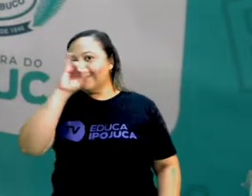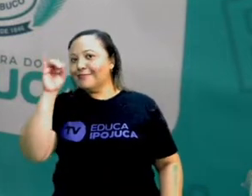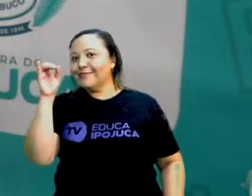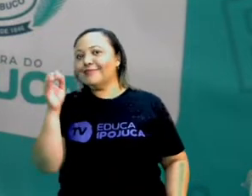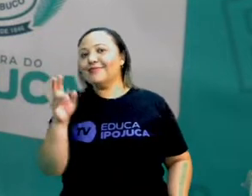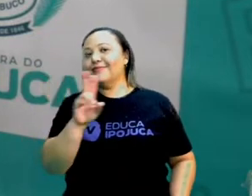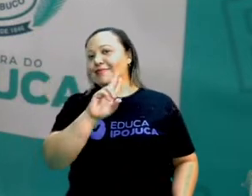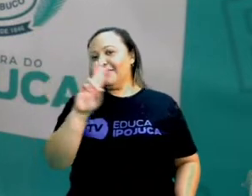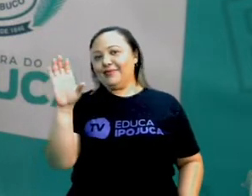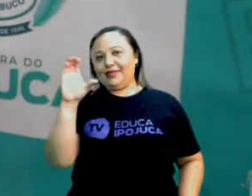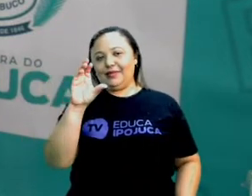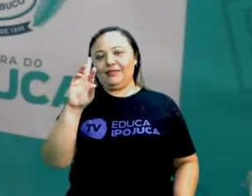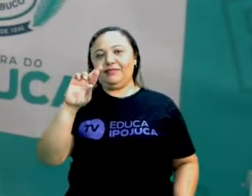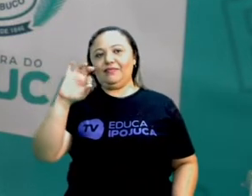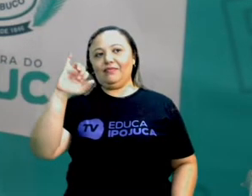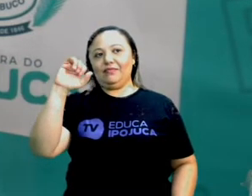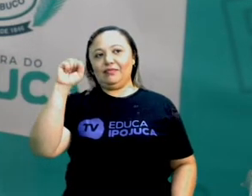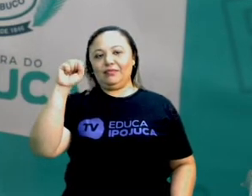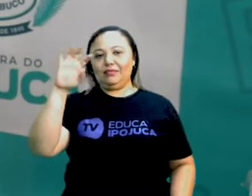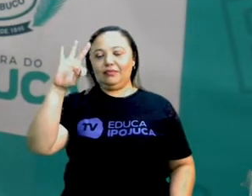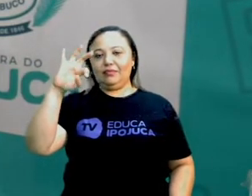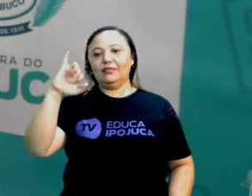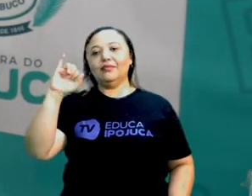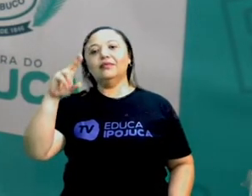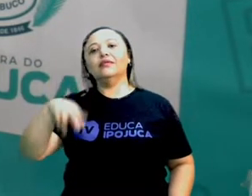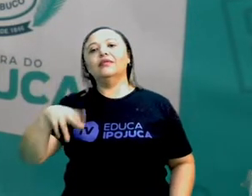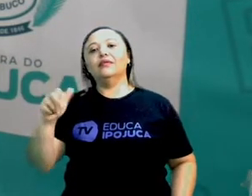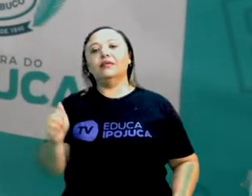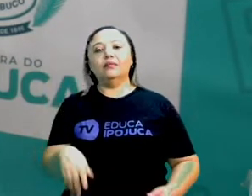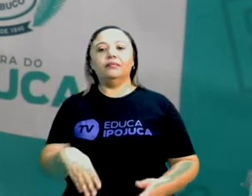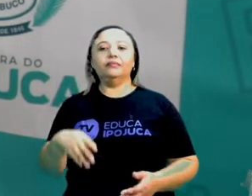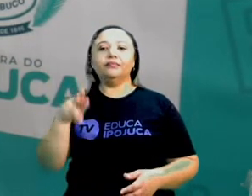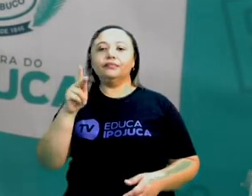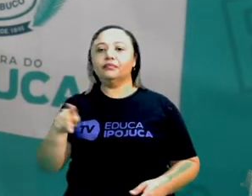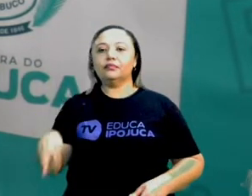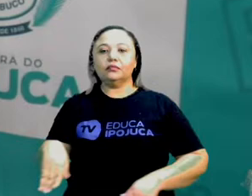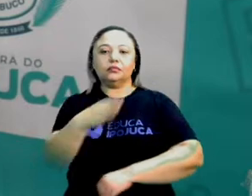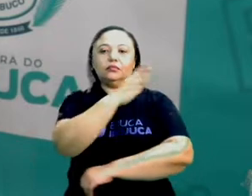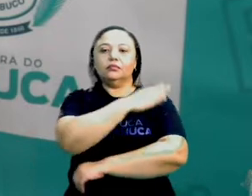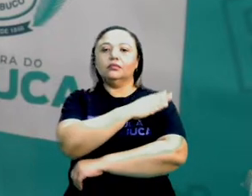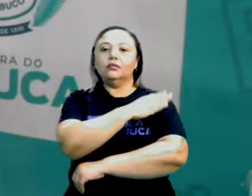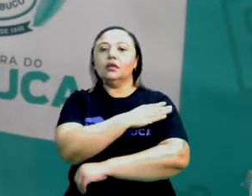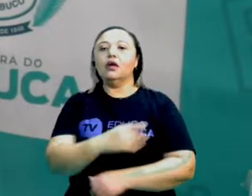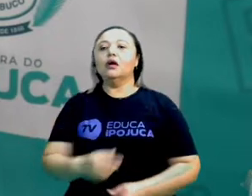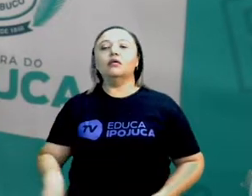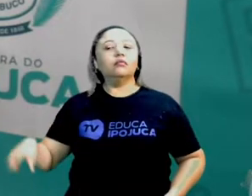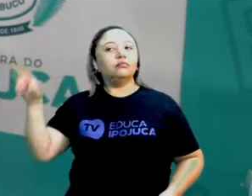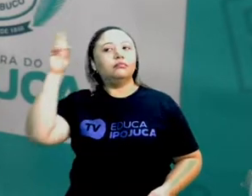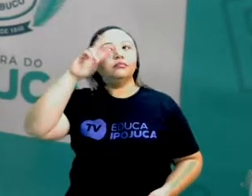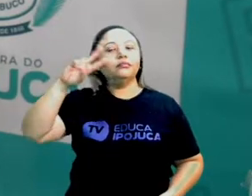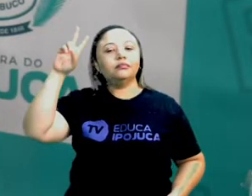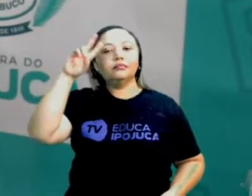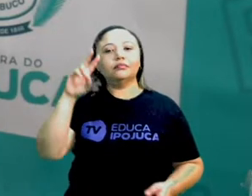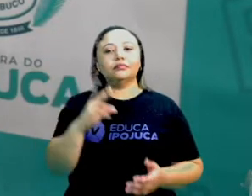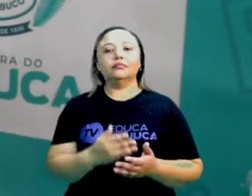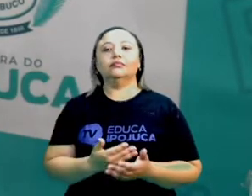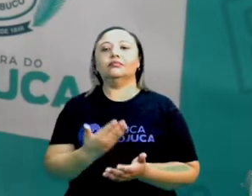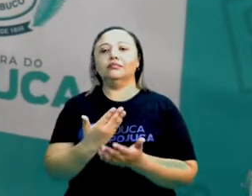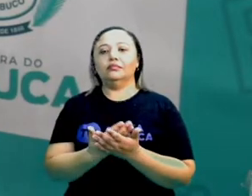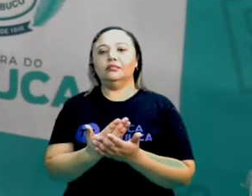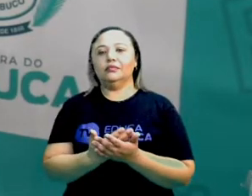Olá, meu nome é Cristina Chagas, sou professora do quarto ano e hoje nós vamos relembrar um pouco